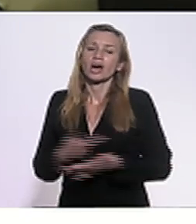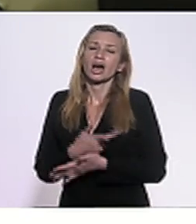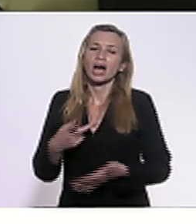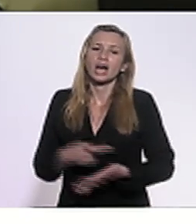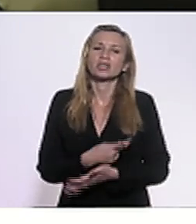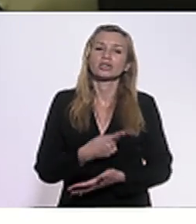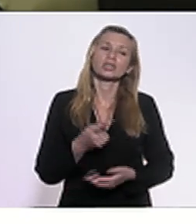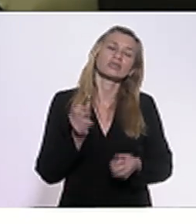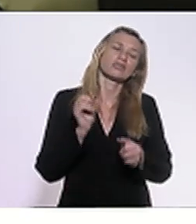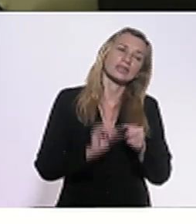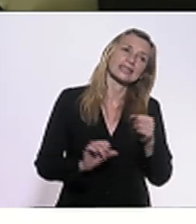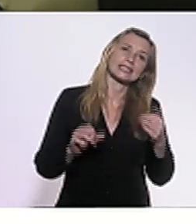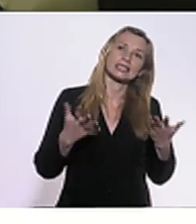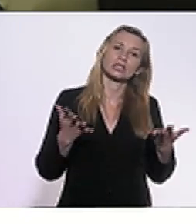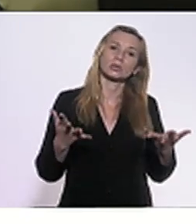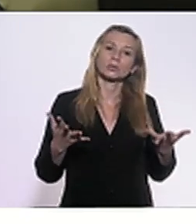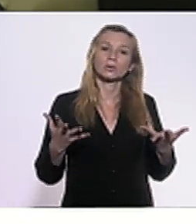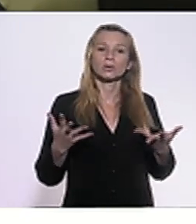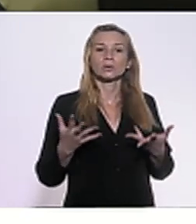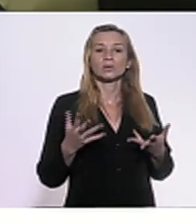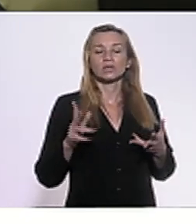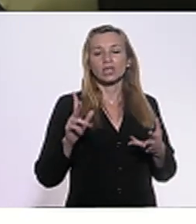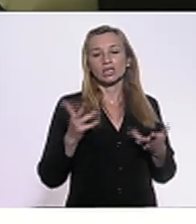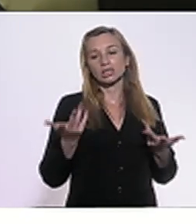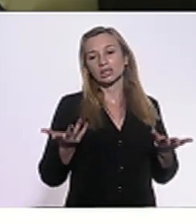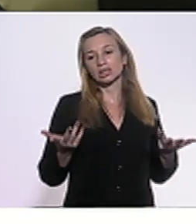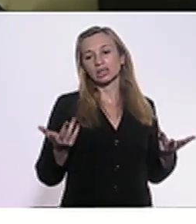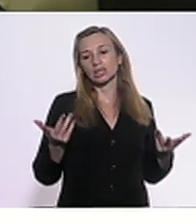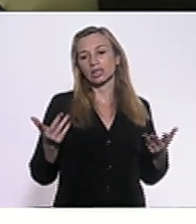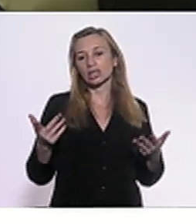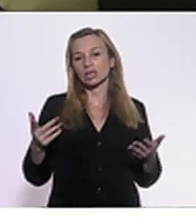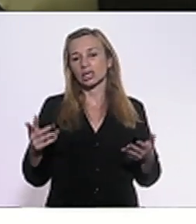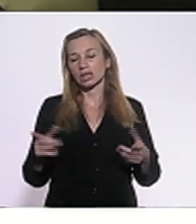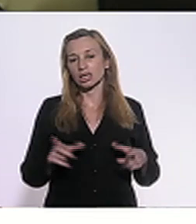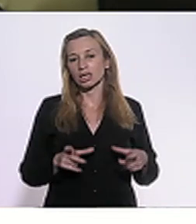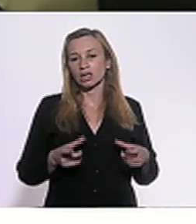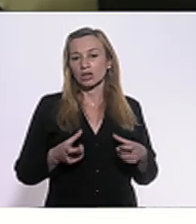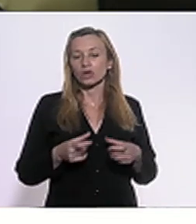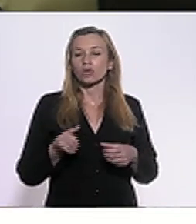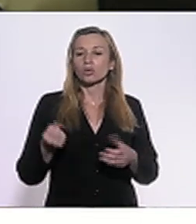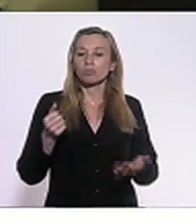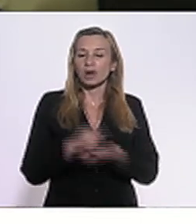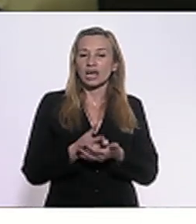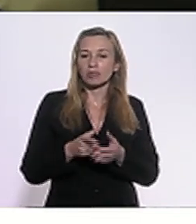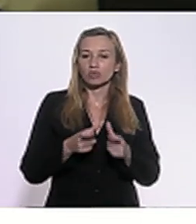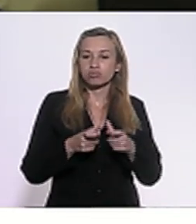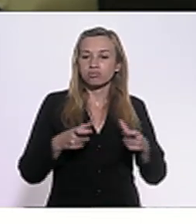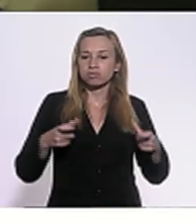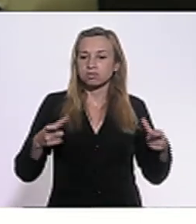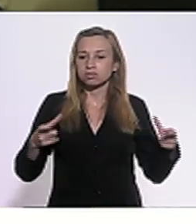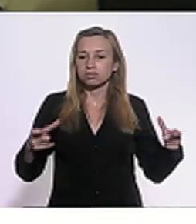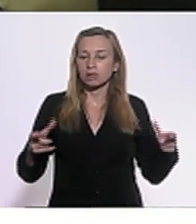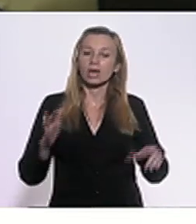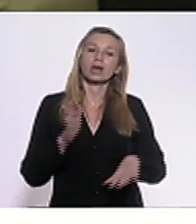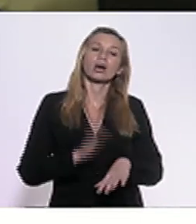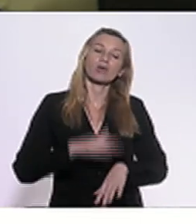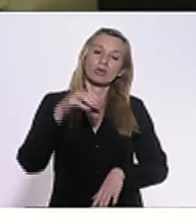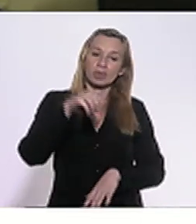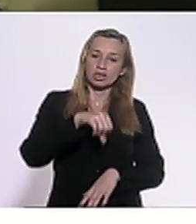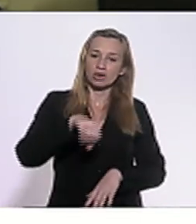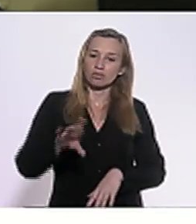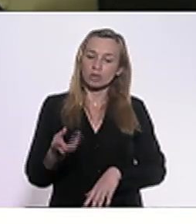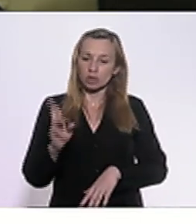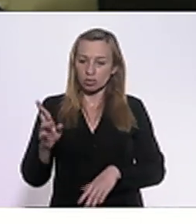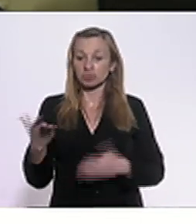vão fazendo esse estoque aí, o fluxo de pagamento aumentar cada vez mais, e agora mais 9 bilhões.